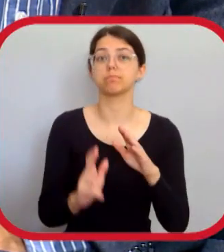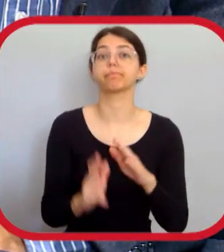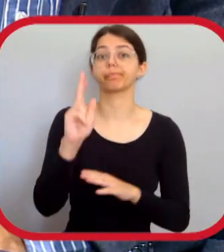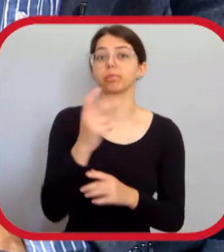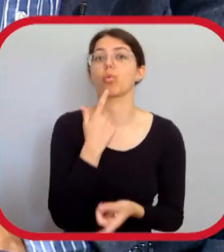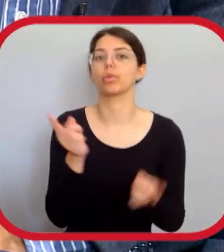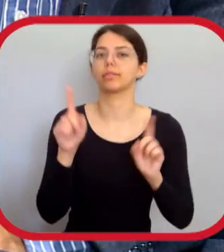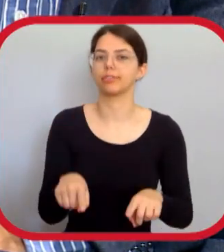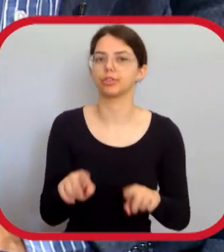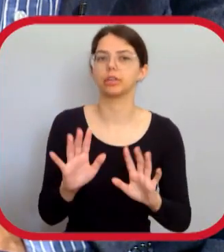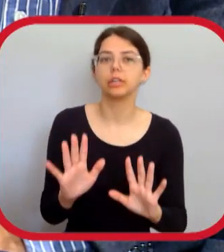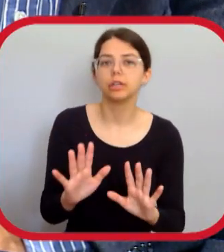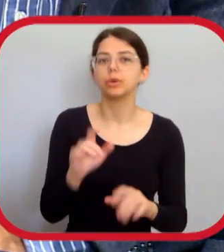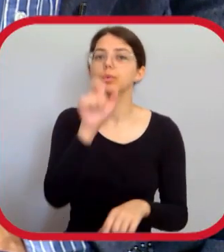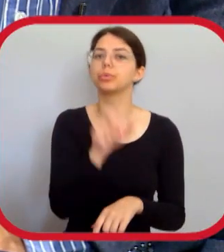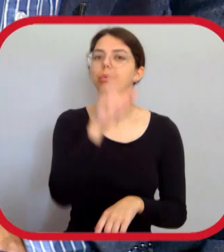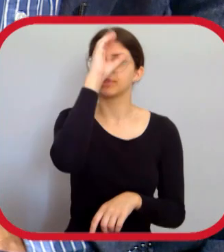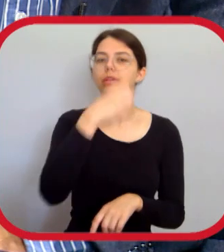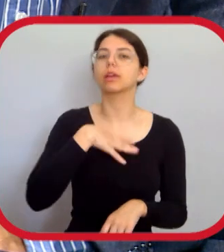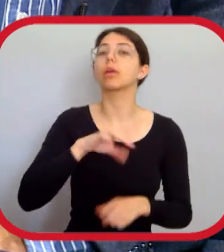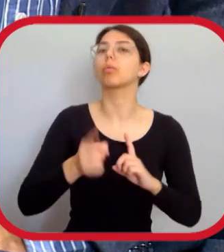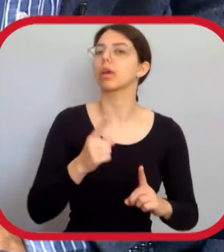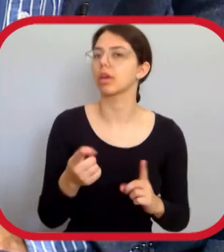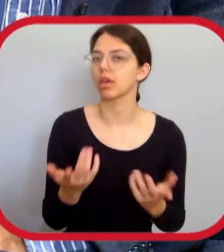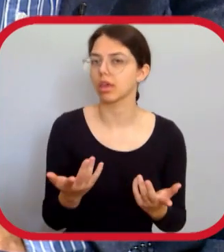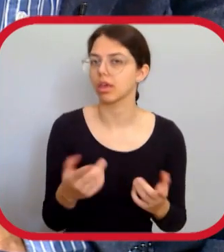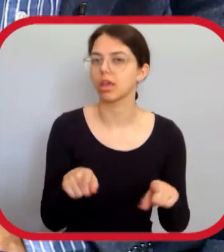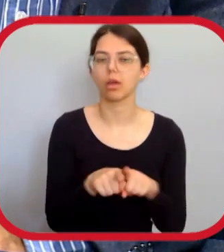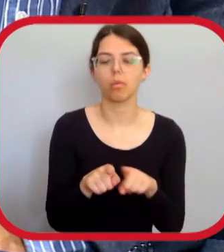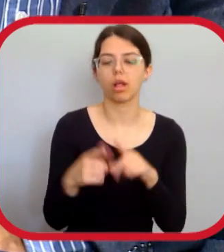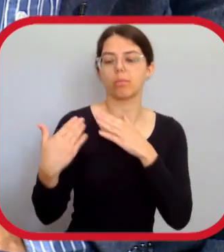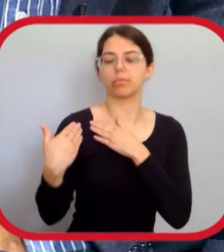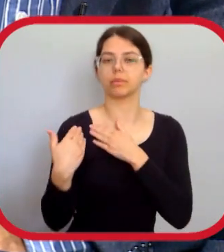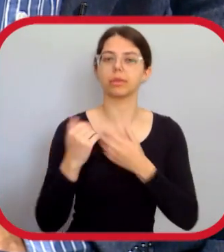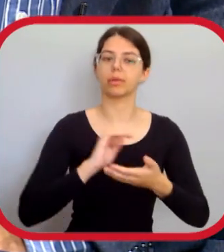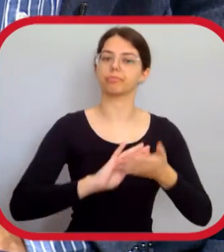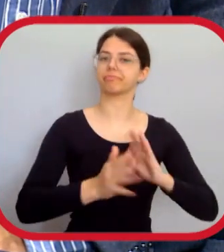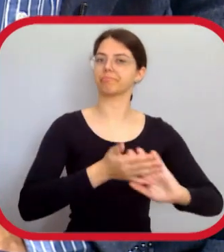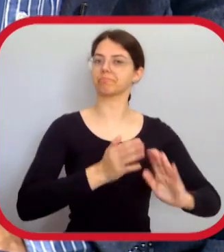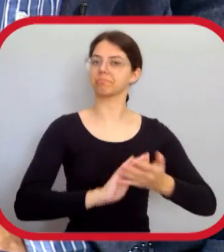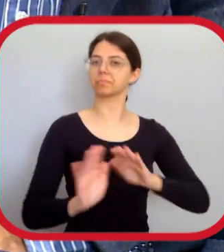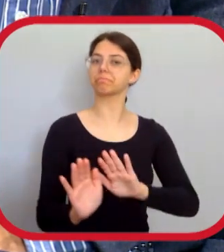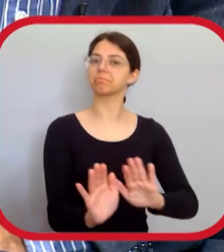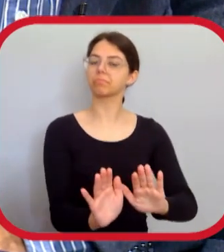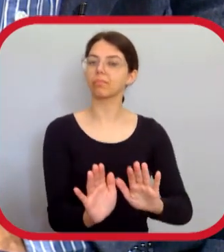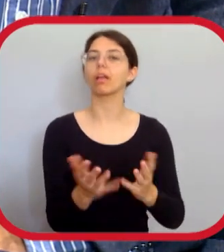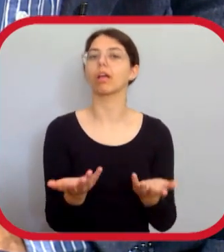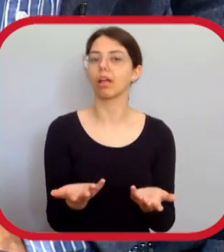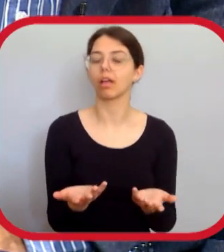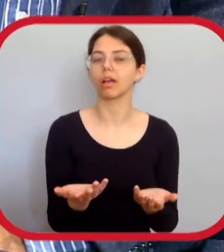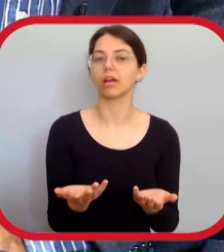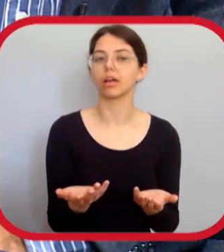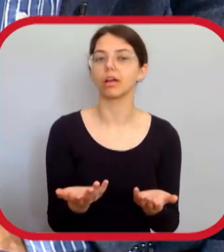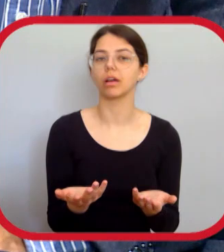descongelam as propinas, eu não sei o que é que o Sr. Ministro quer. Não sei se simplesmente quer desresponsabilizar o Governo